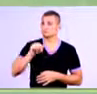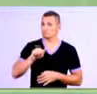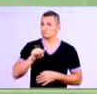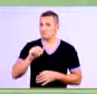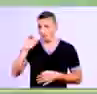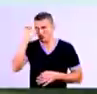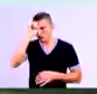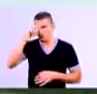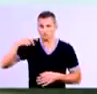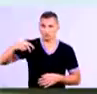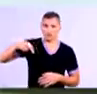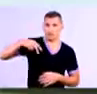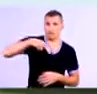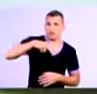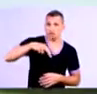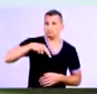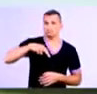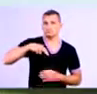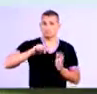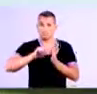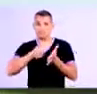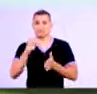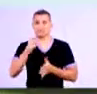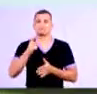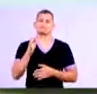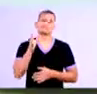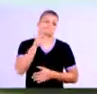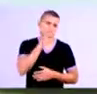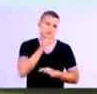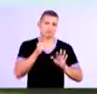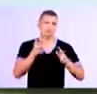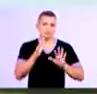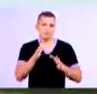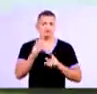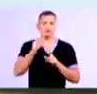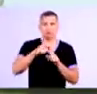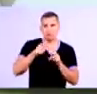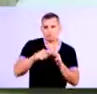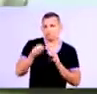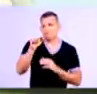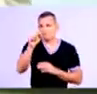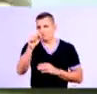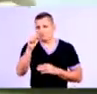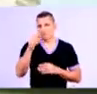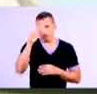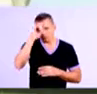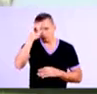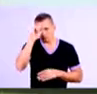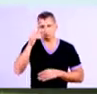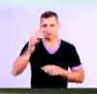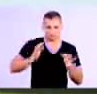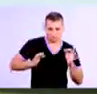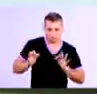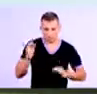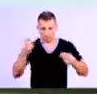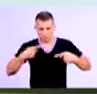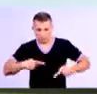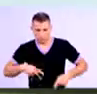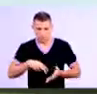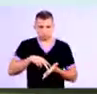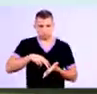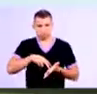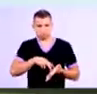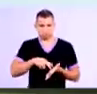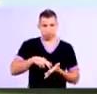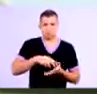primeira, né? A gente demorou pelo menos uns 8 meses aí para poder aprender a controlar o cérebro, né? Controlar o equilíbrio do corpo, a controlar os músculos